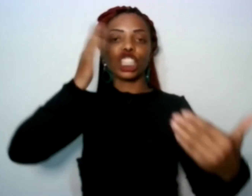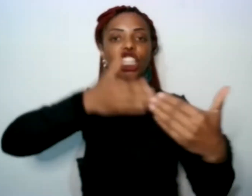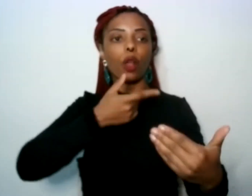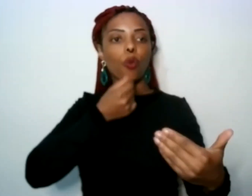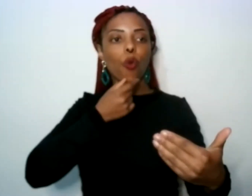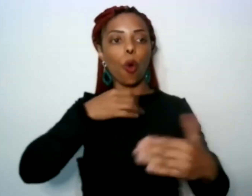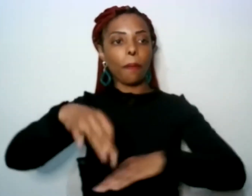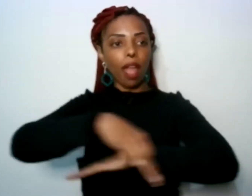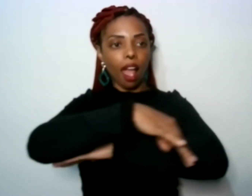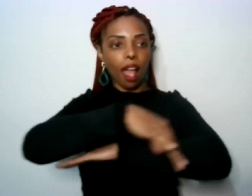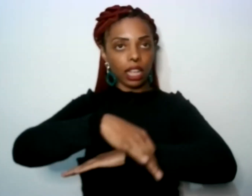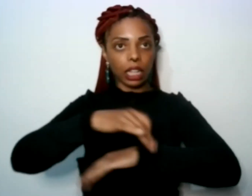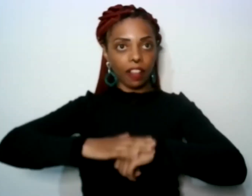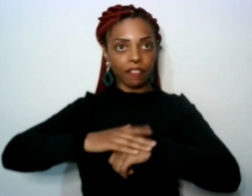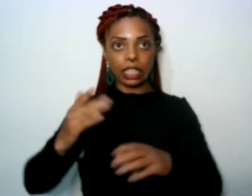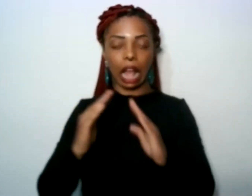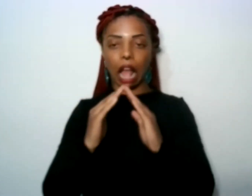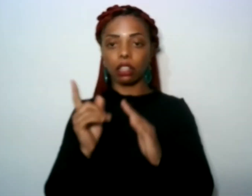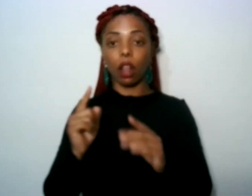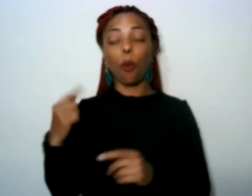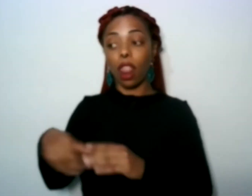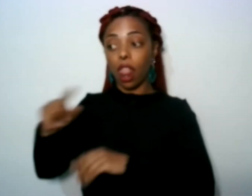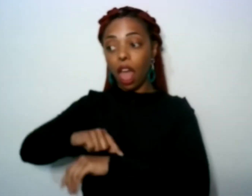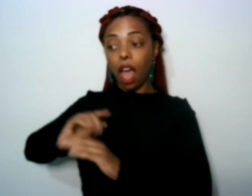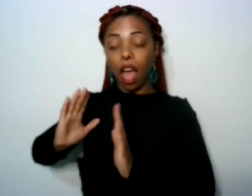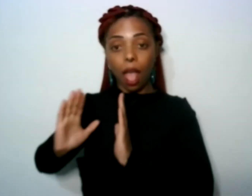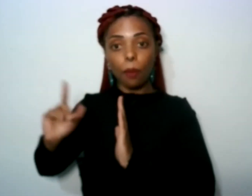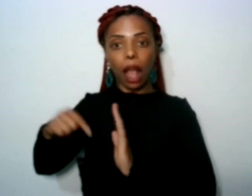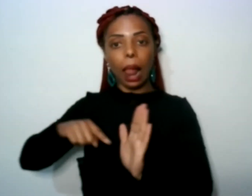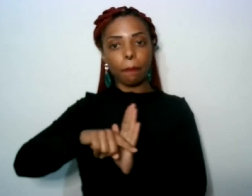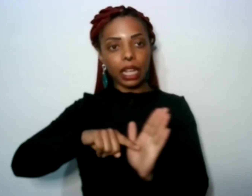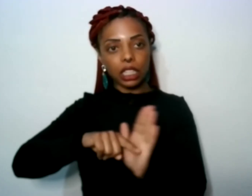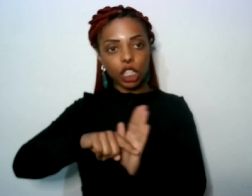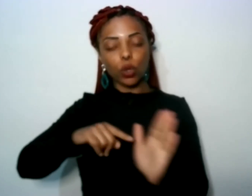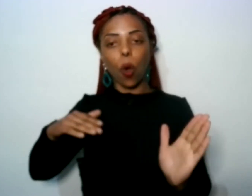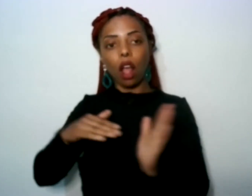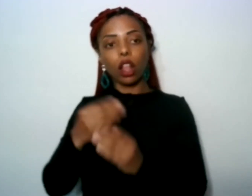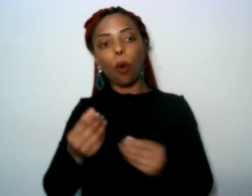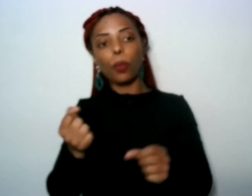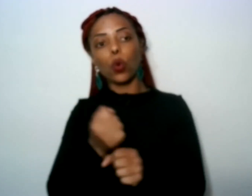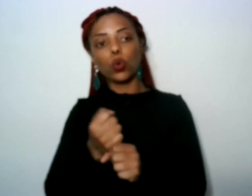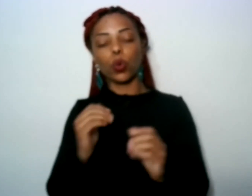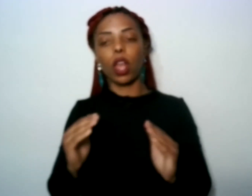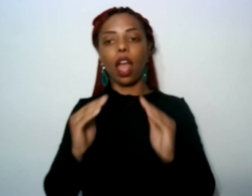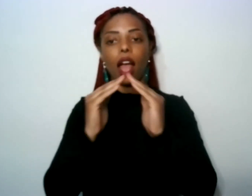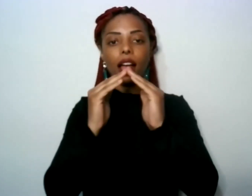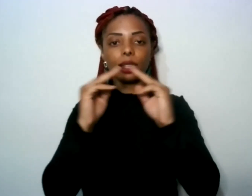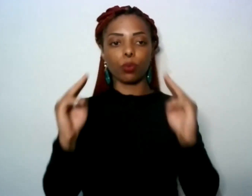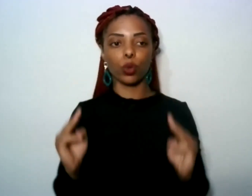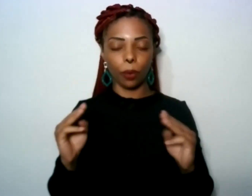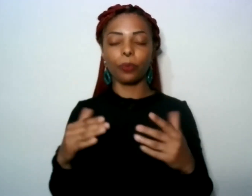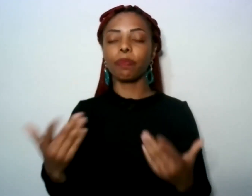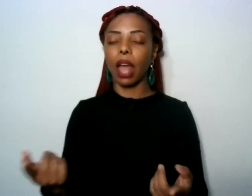pesquisa na época pra fazer essa a construção dessa casa mas eu queria muito